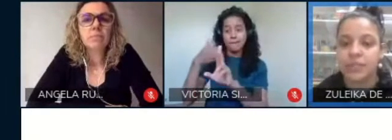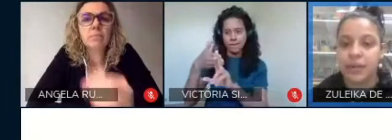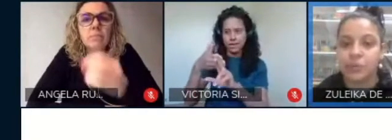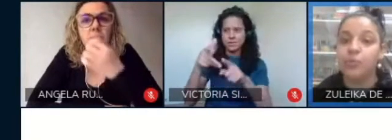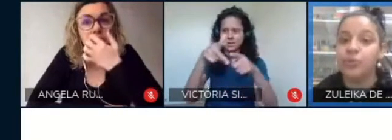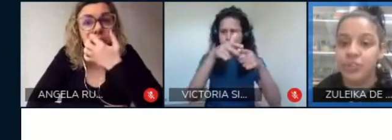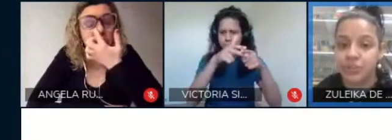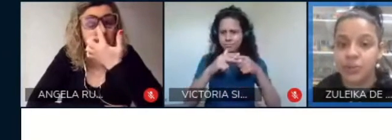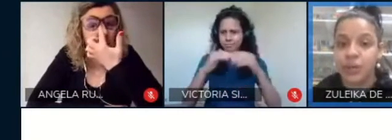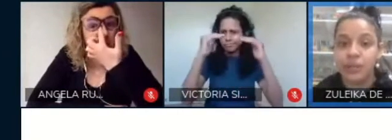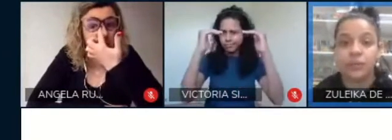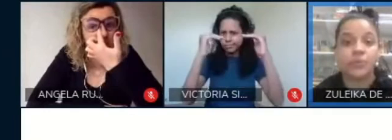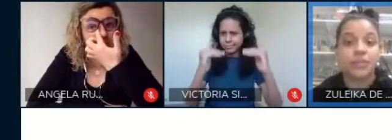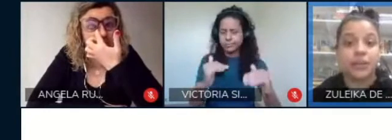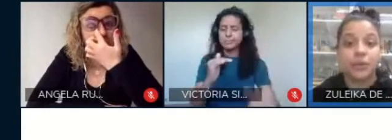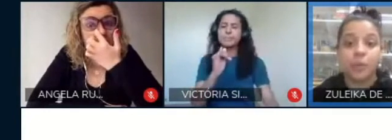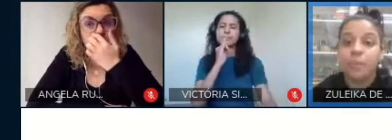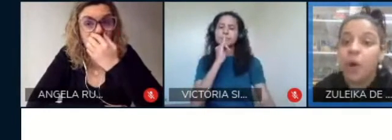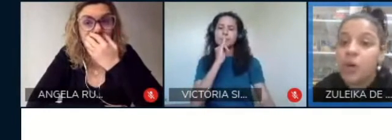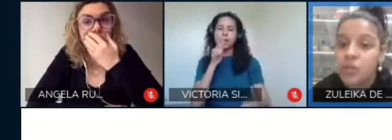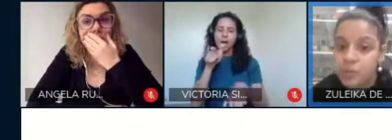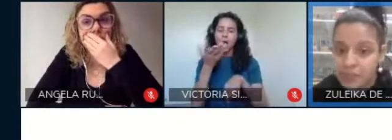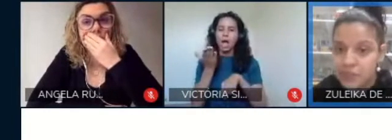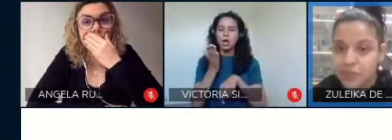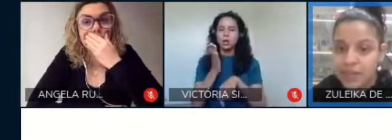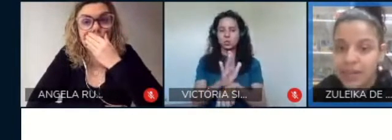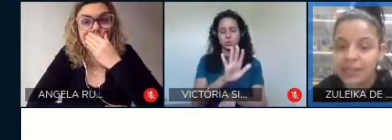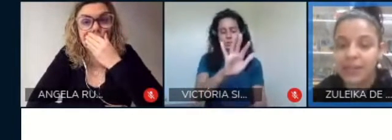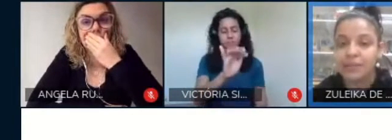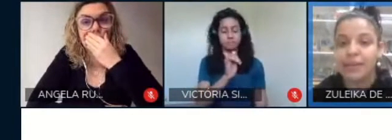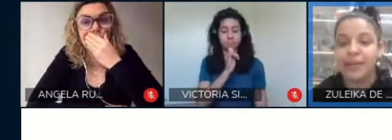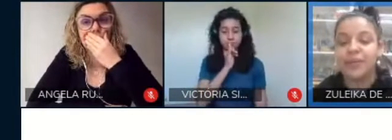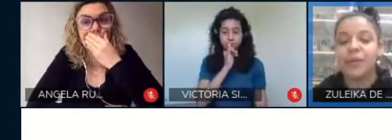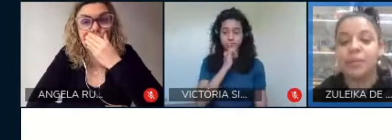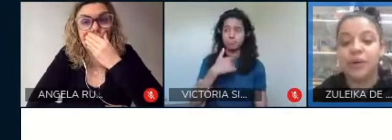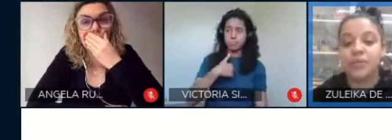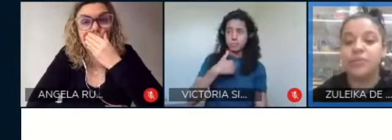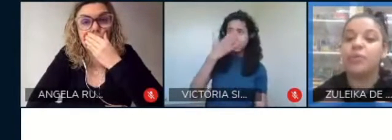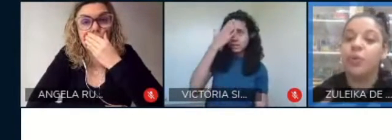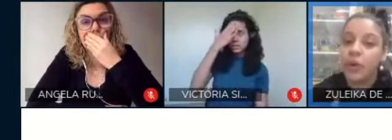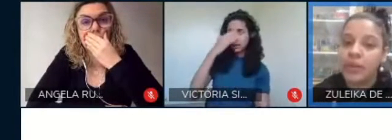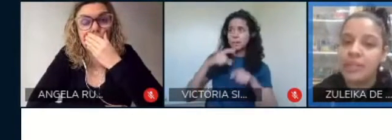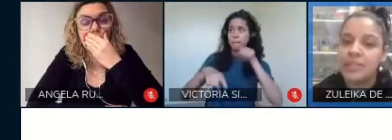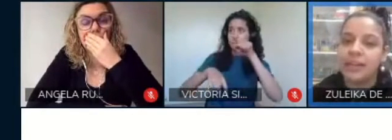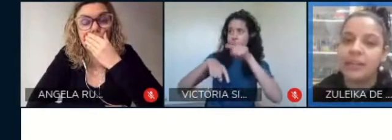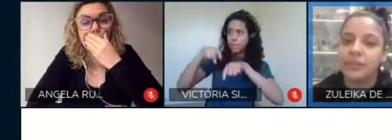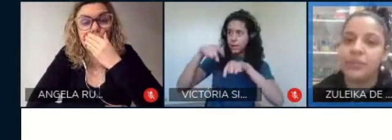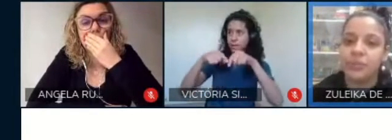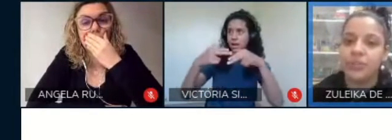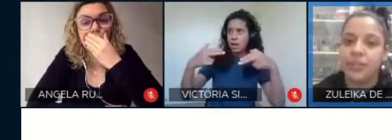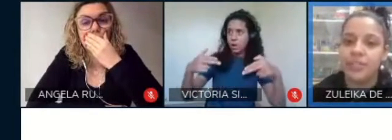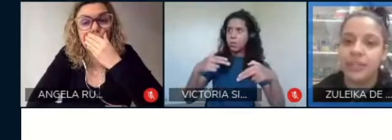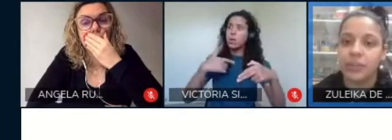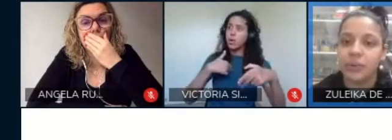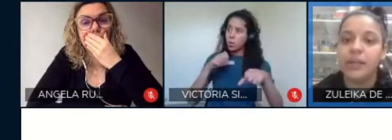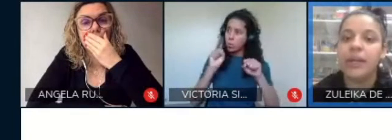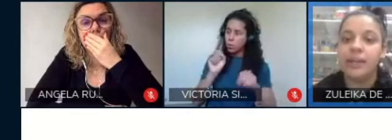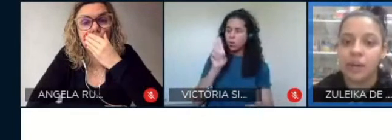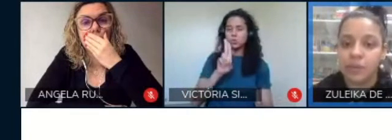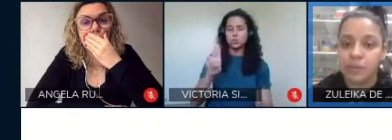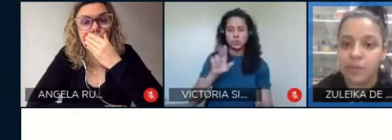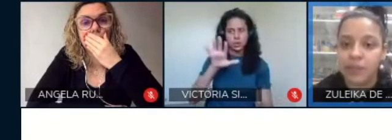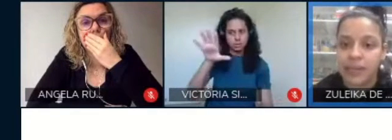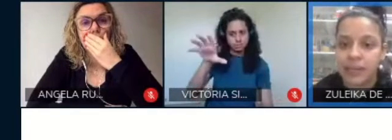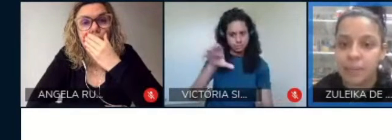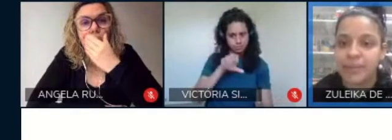e que eu considero útil, que eu considero que eu posso precisar, né, eu posso organizar dentro de um